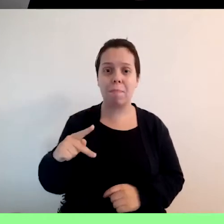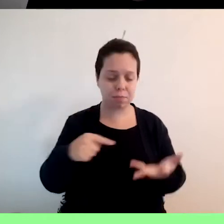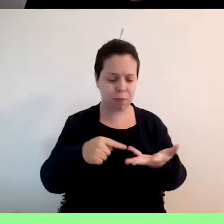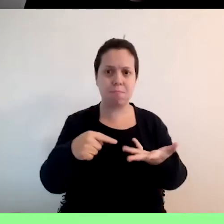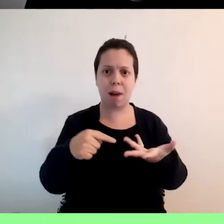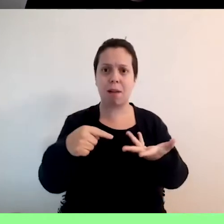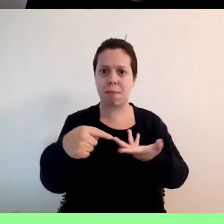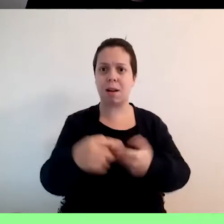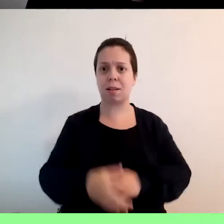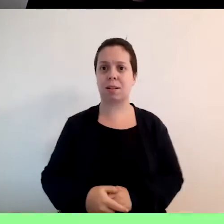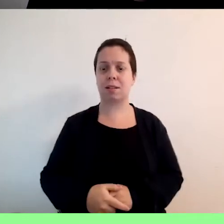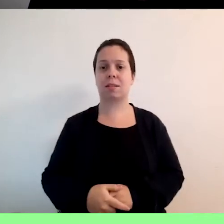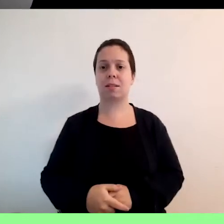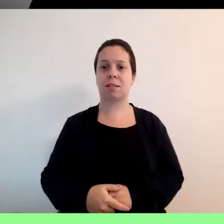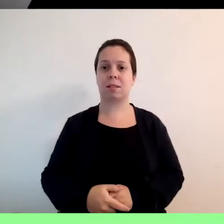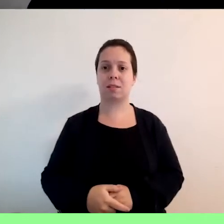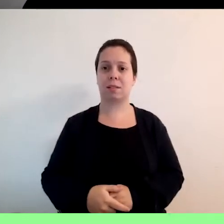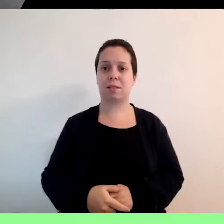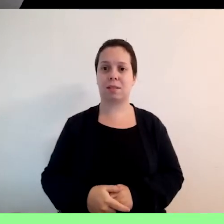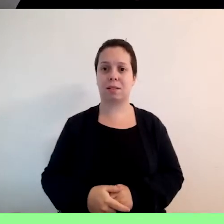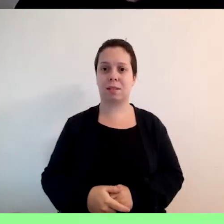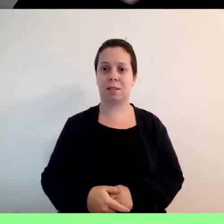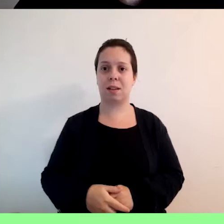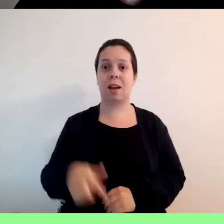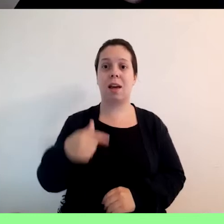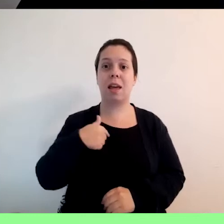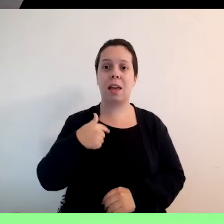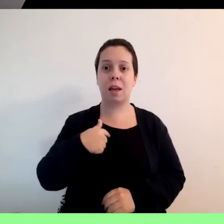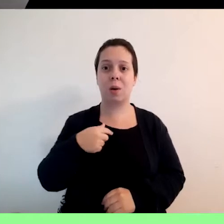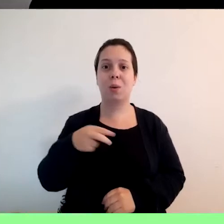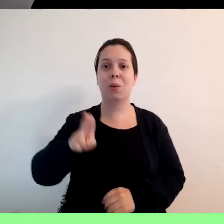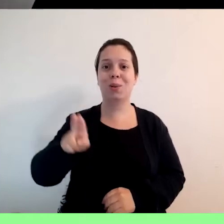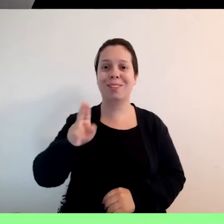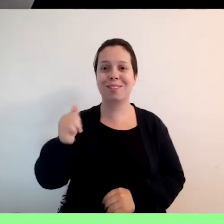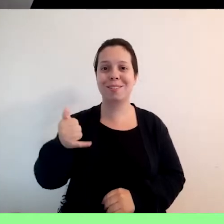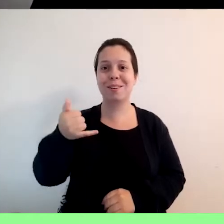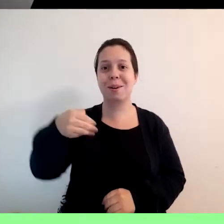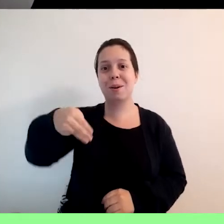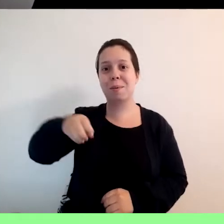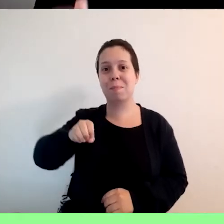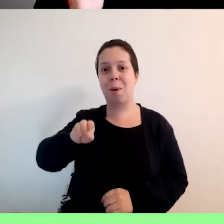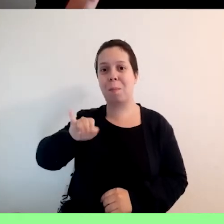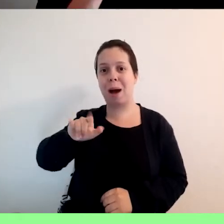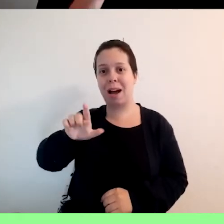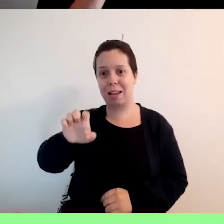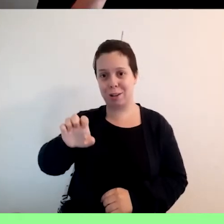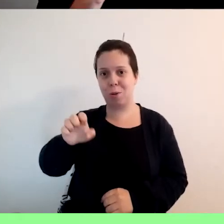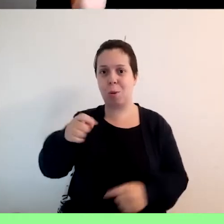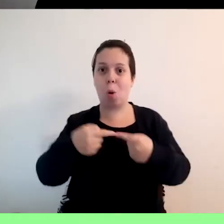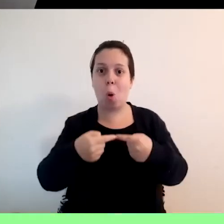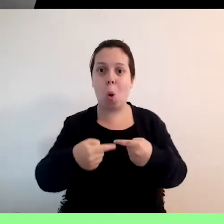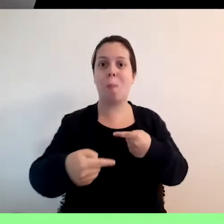Falo que sou uma usuária de mobile há cerca de uma semana. E está sendo bem incrível,